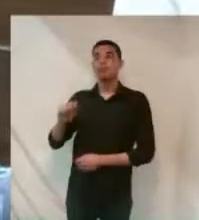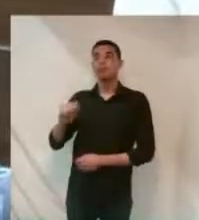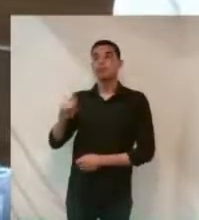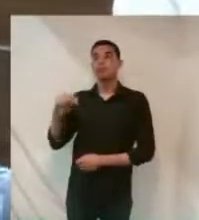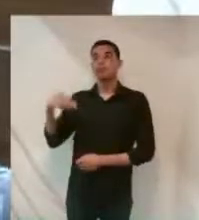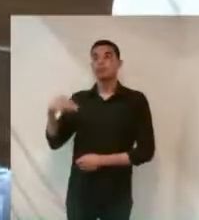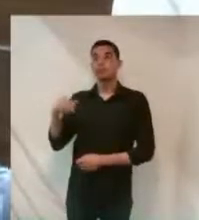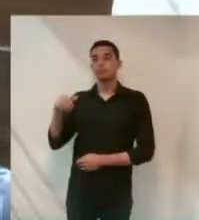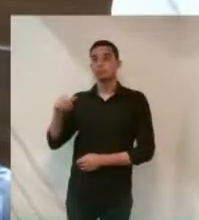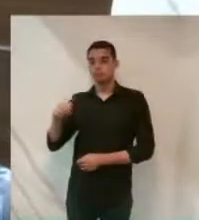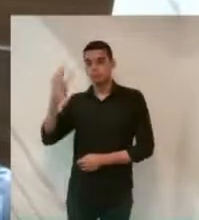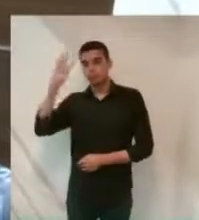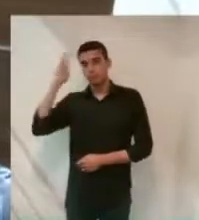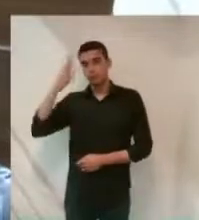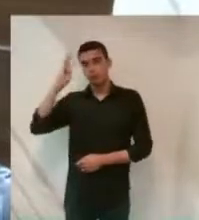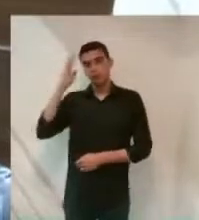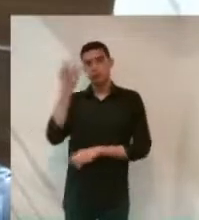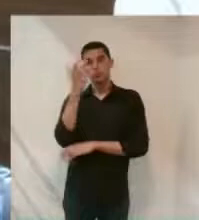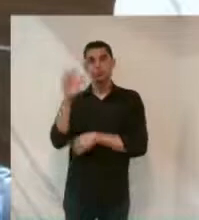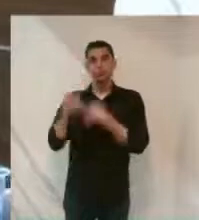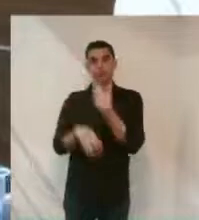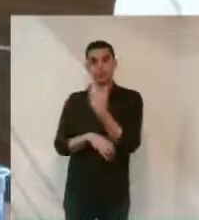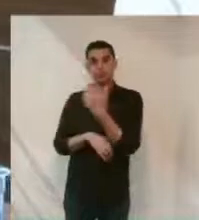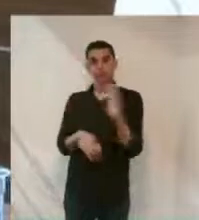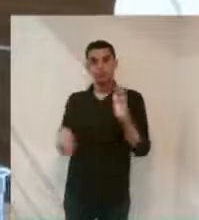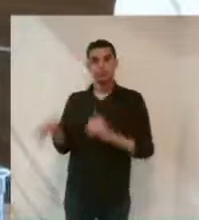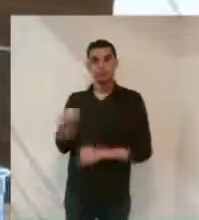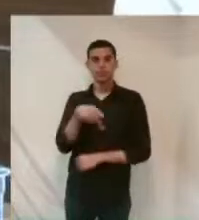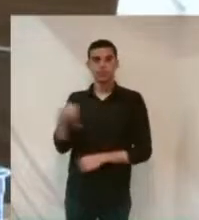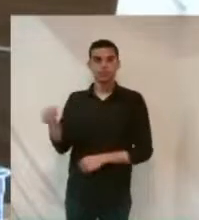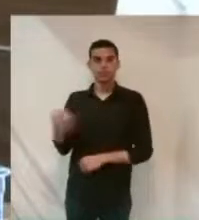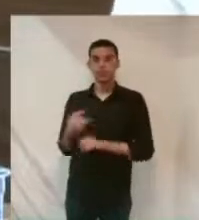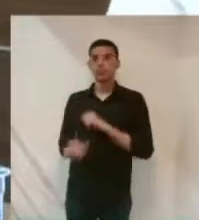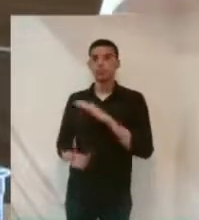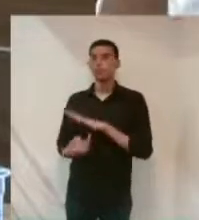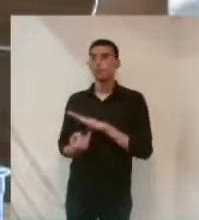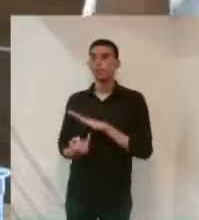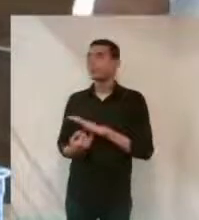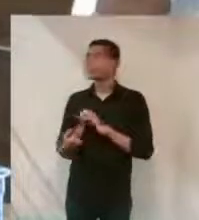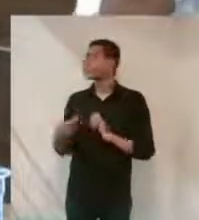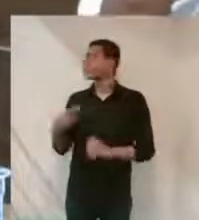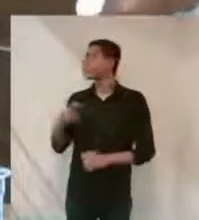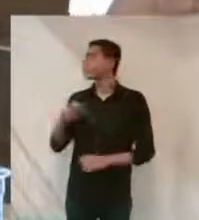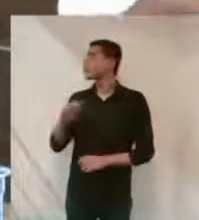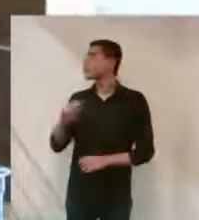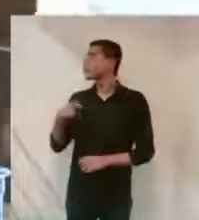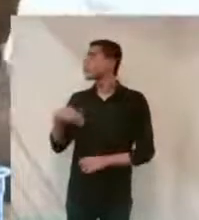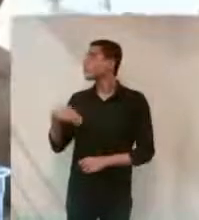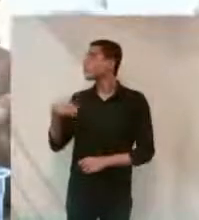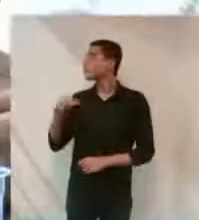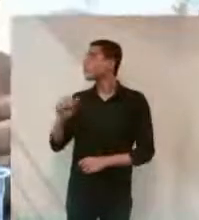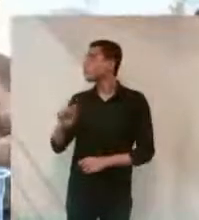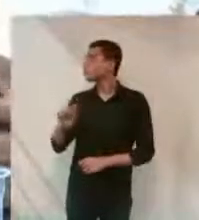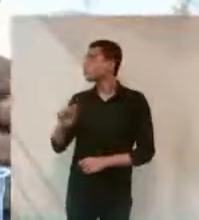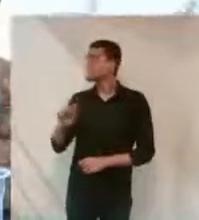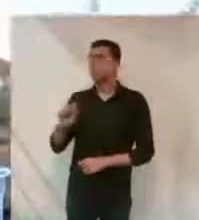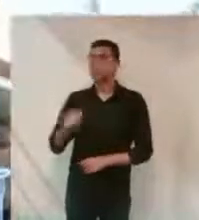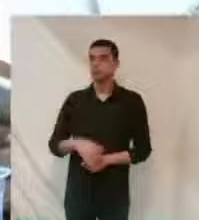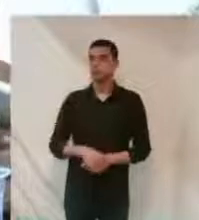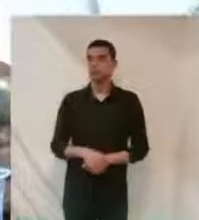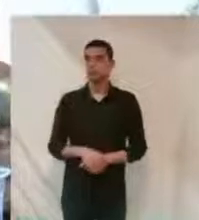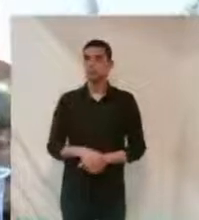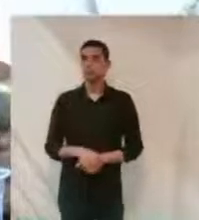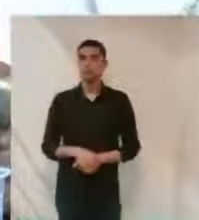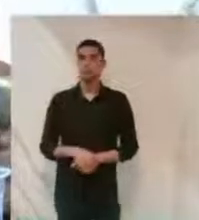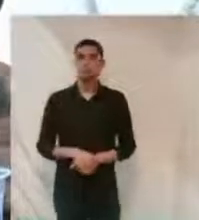Soluções Sustentáveis e presidente do Instituto Pragma, para proferir sua fala. Eu vou pular os mini currículos, certo,